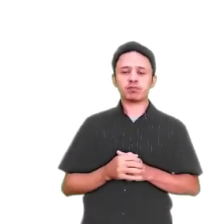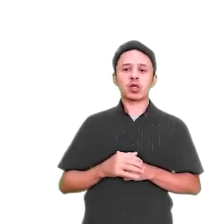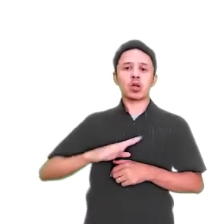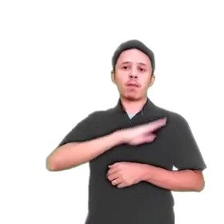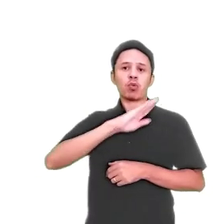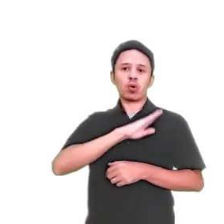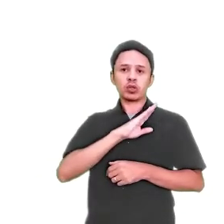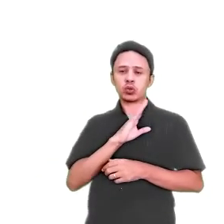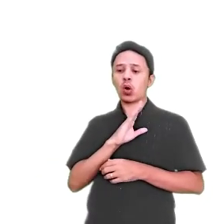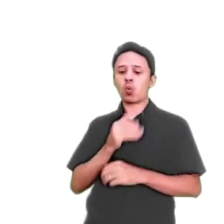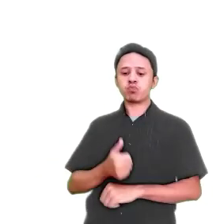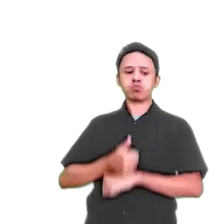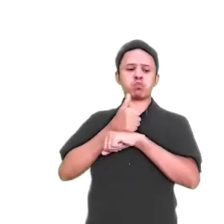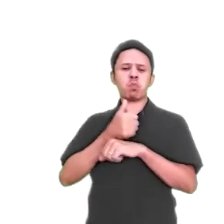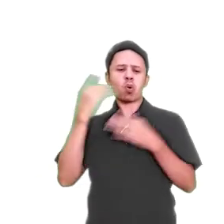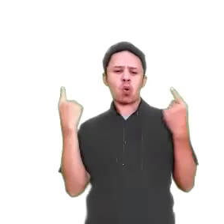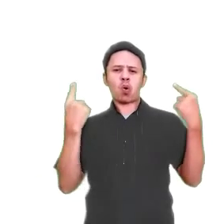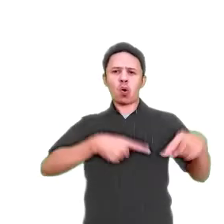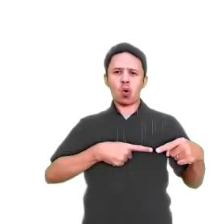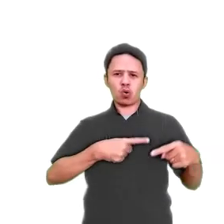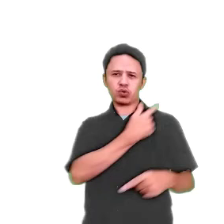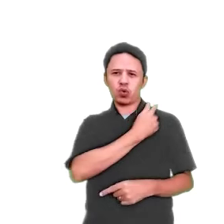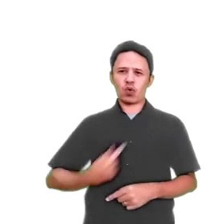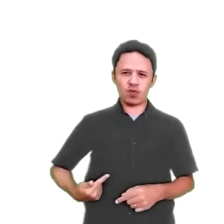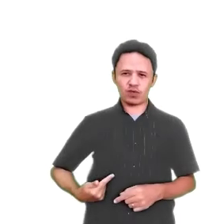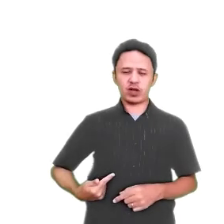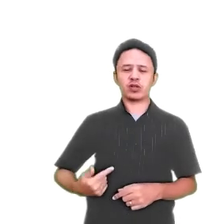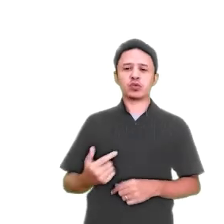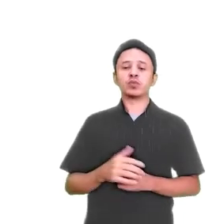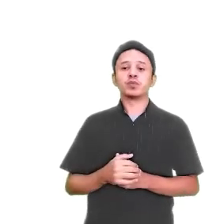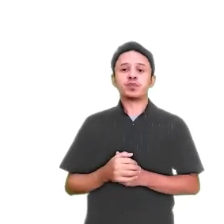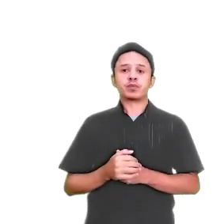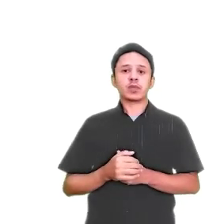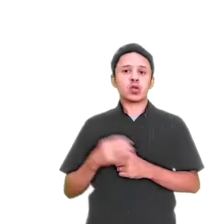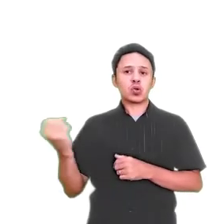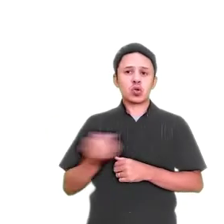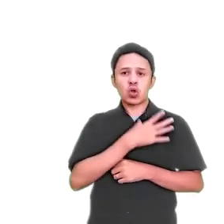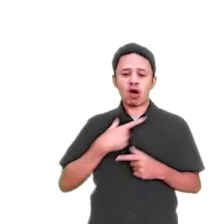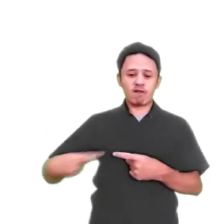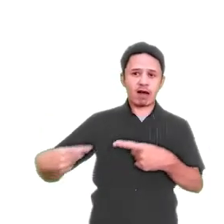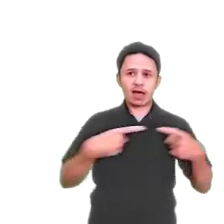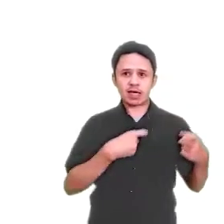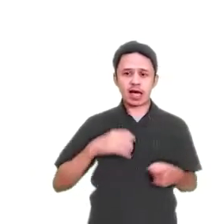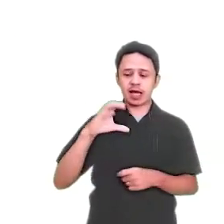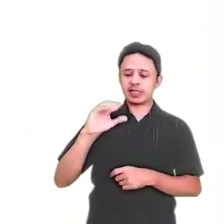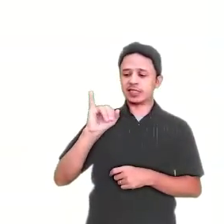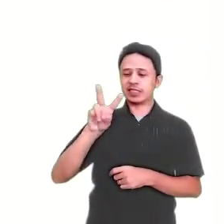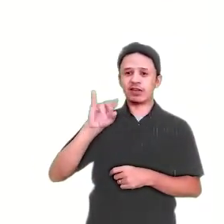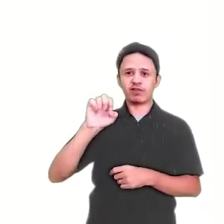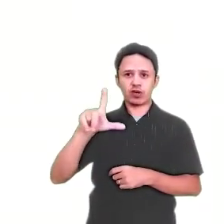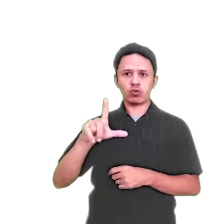da burguesia se levantaram contra o governo do jovem Cromwell e, antes que fosse instaurada uma nova guerra civil, o parlamento fez uma manobra arriscada.